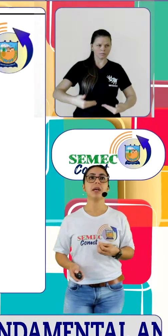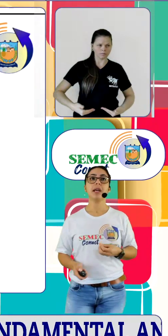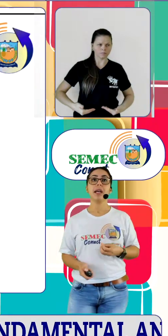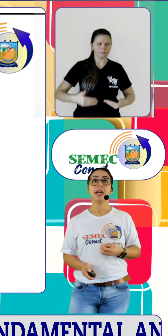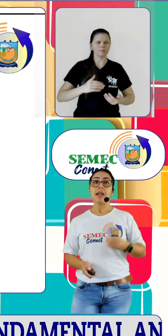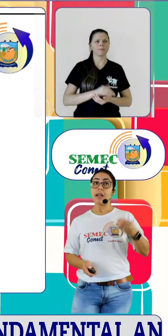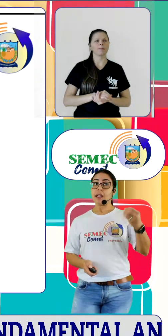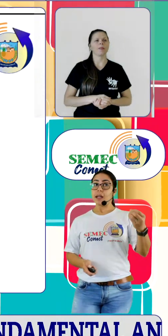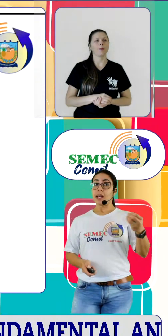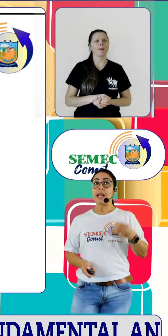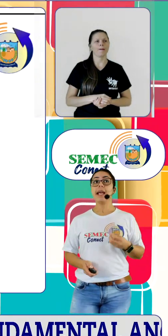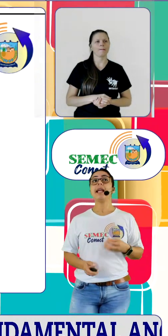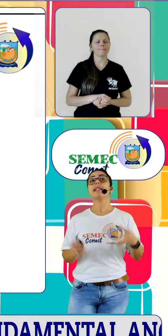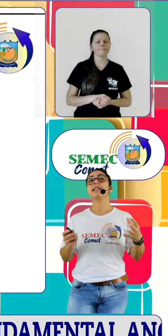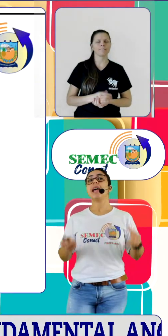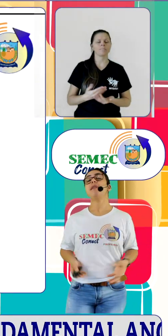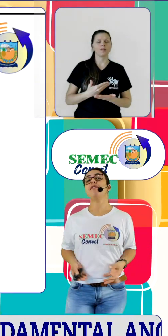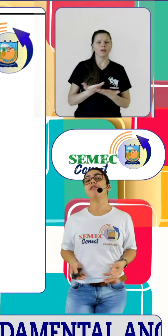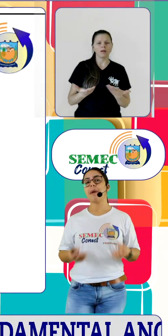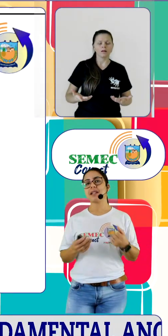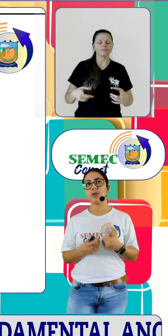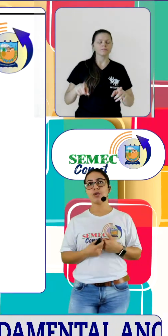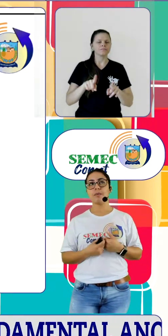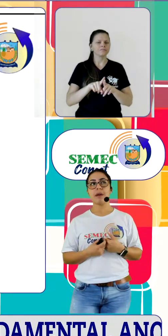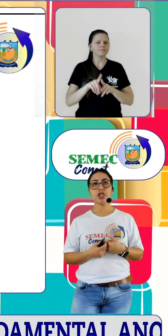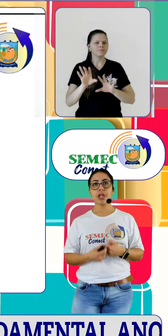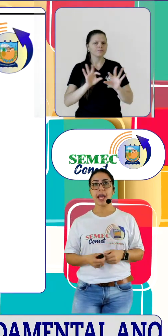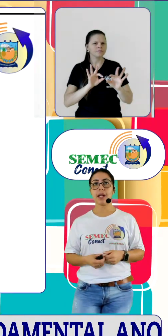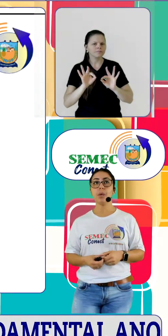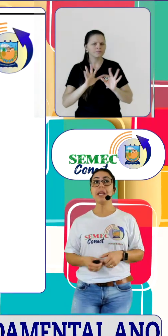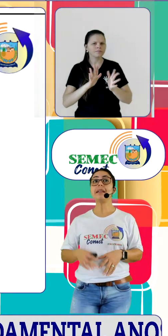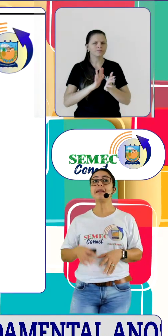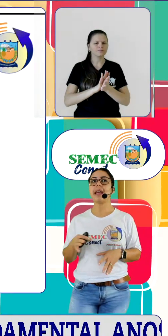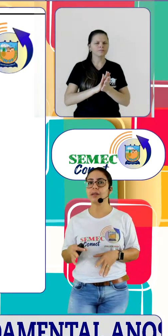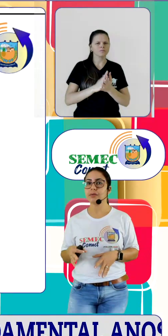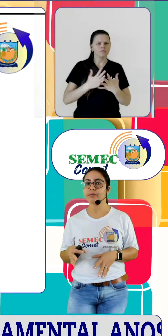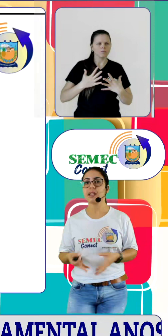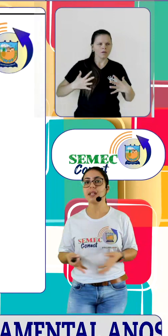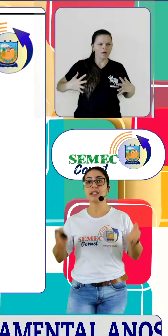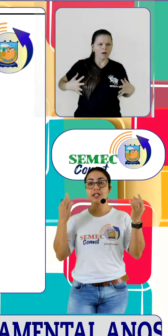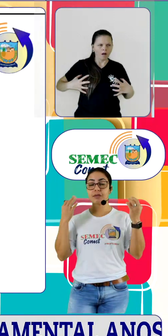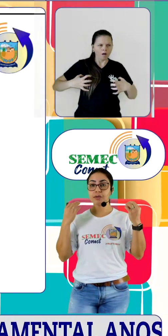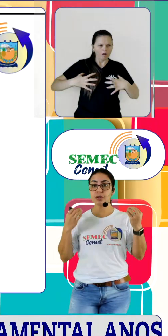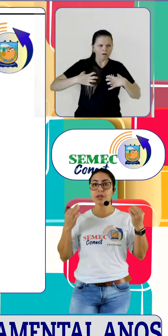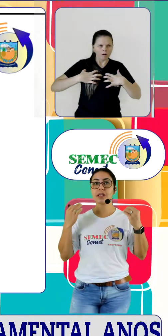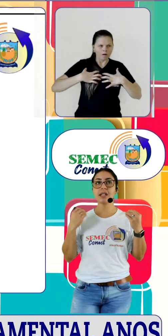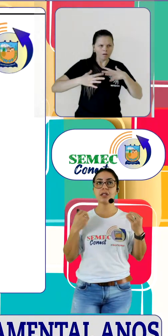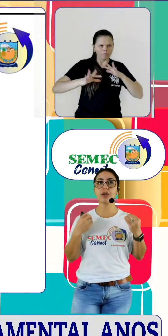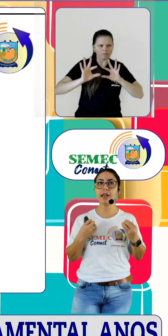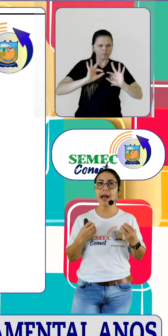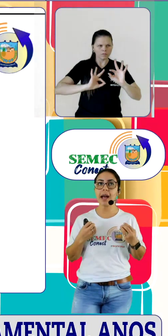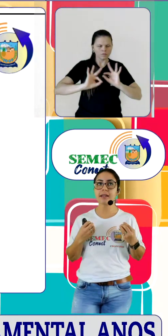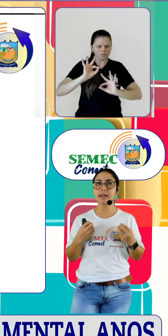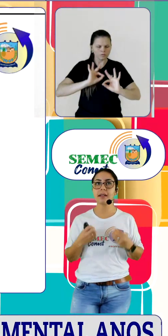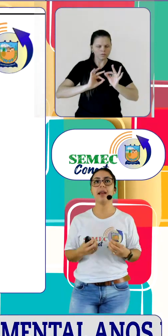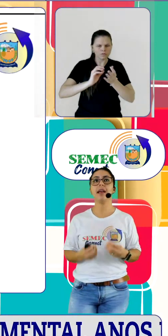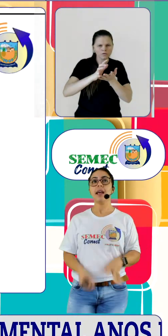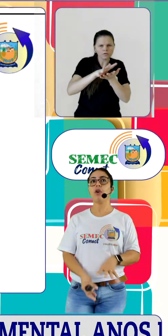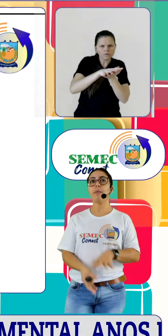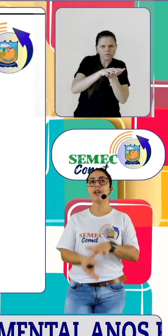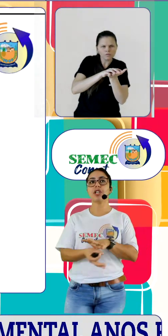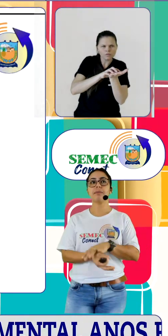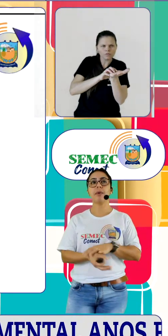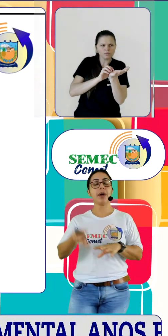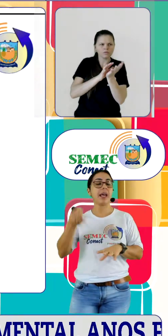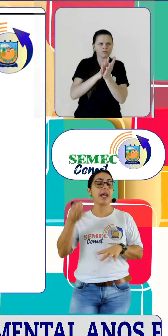organismo? Ele recebe informações do meio externo e interno, que são as funções sensoriais, né?